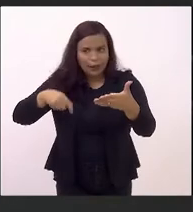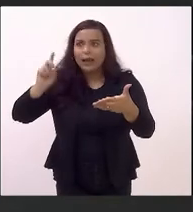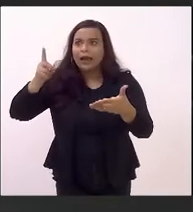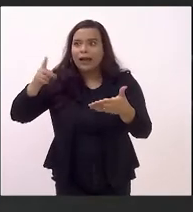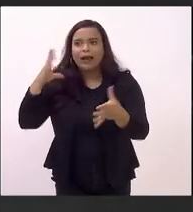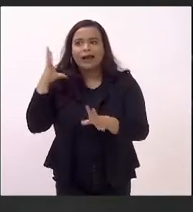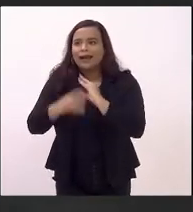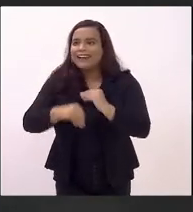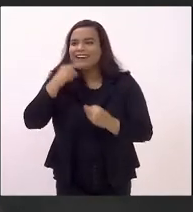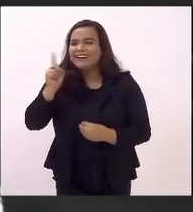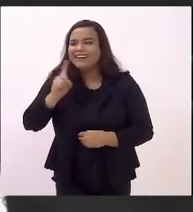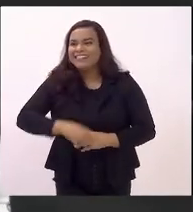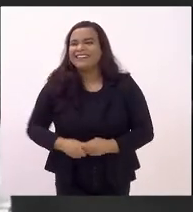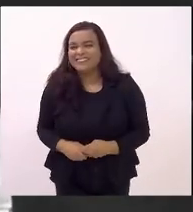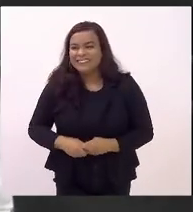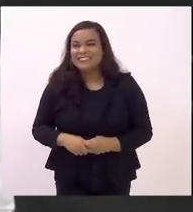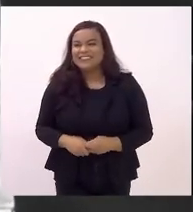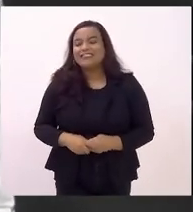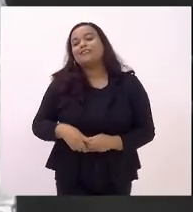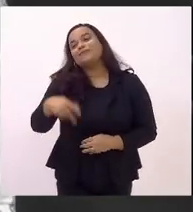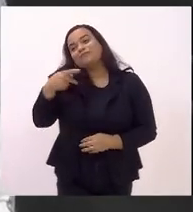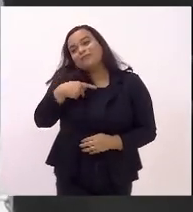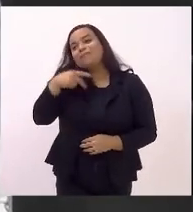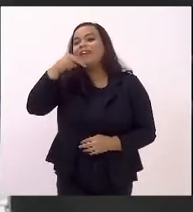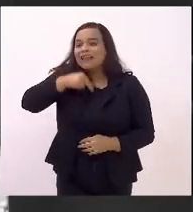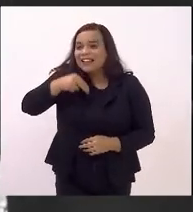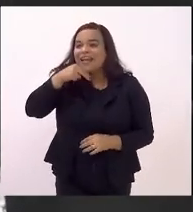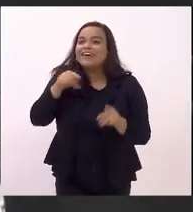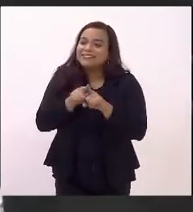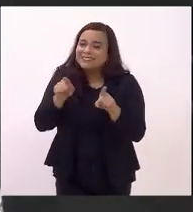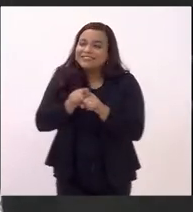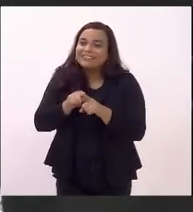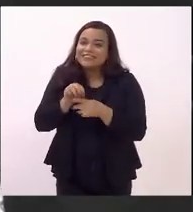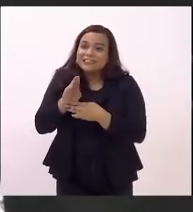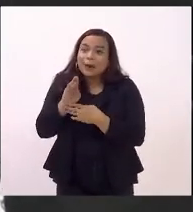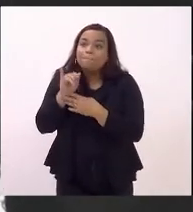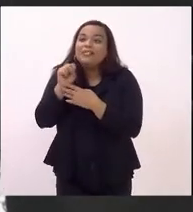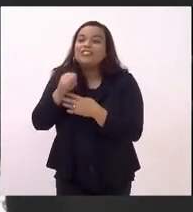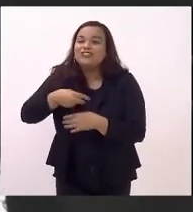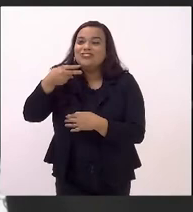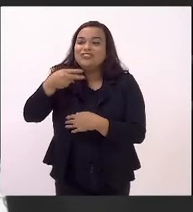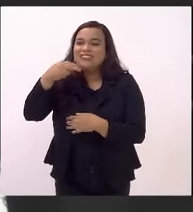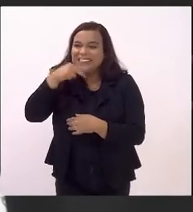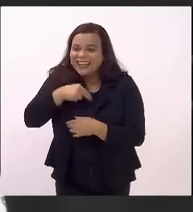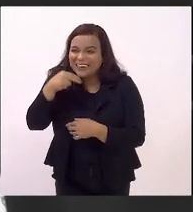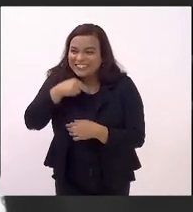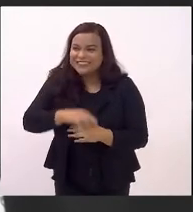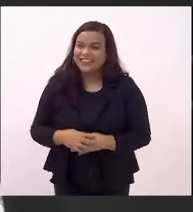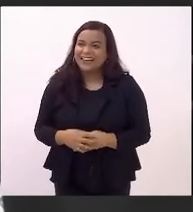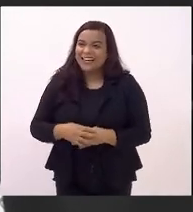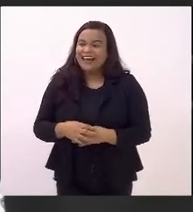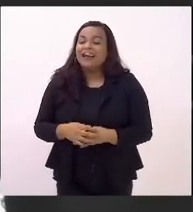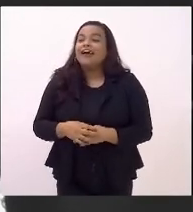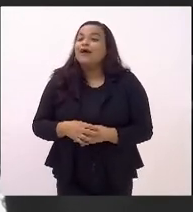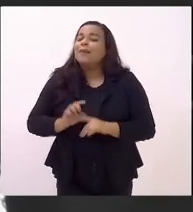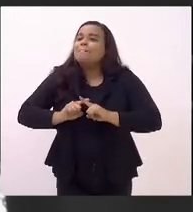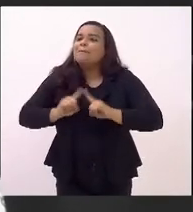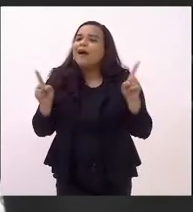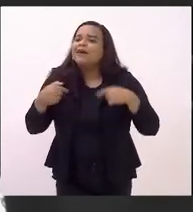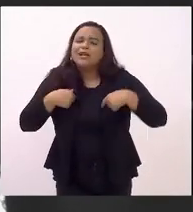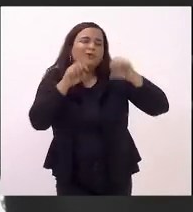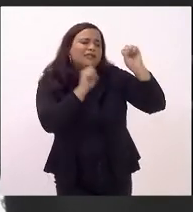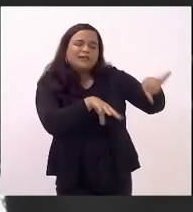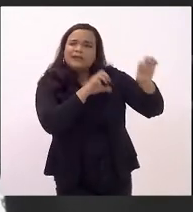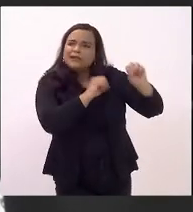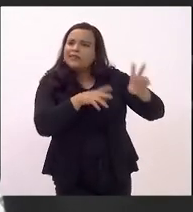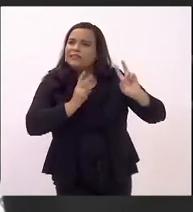fugir. E as minhas netas, né? E bisneta. Mas eu nunca os deixei esquecer da